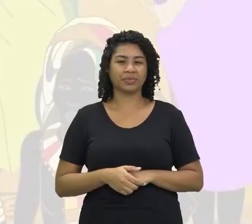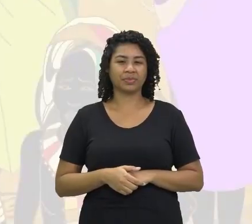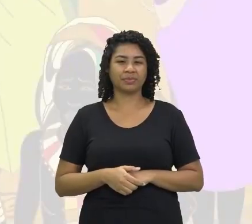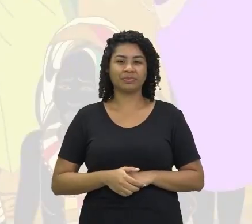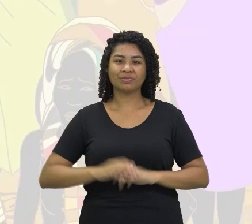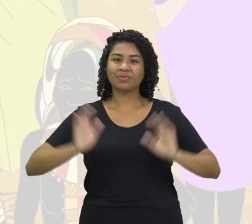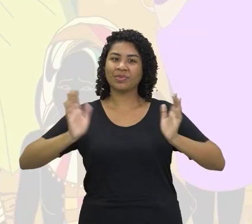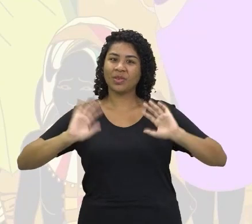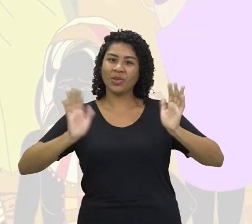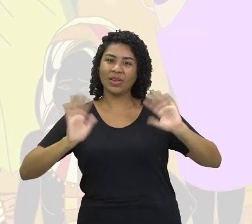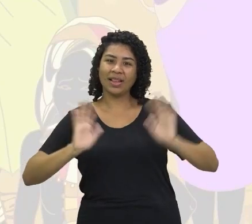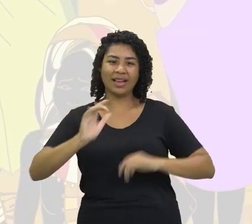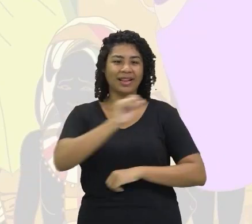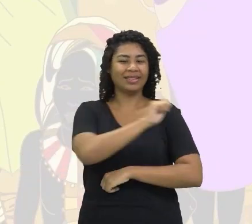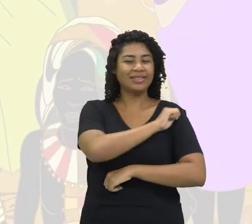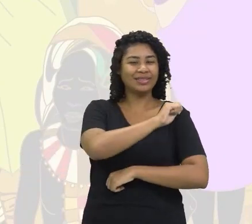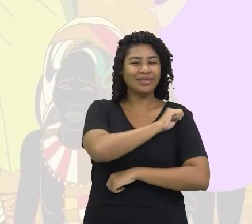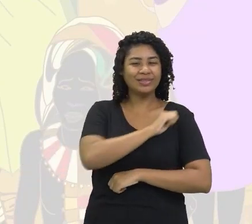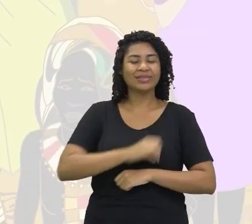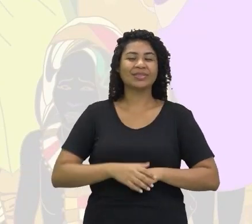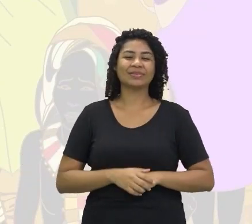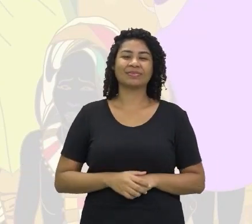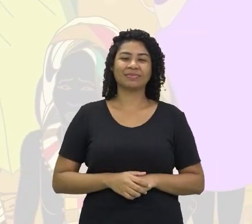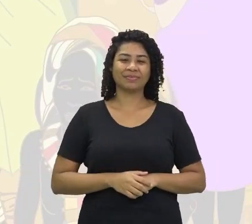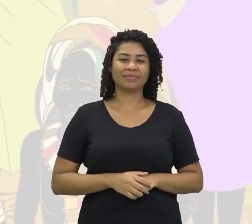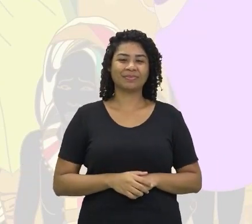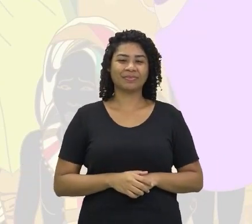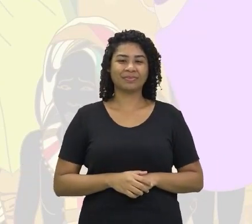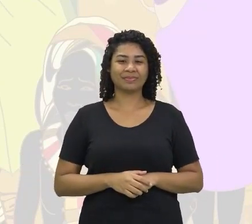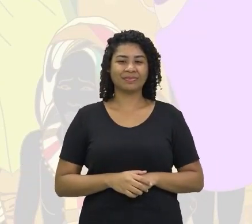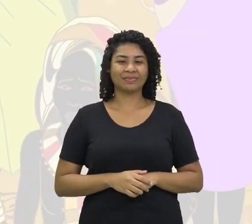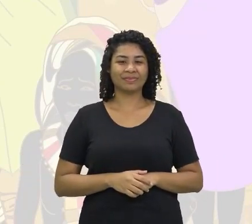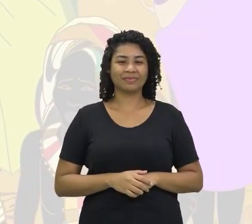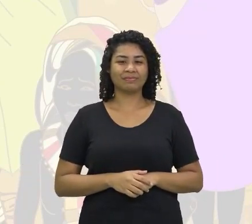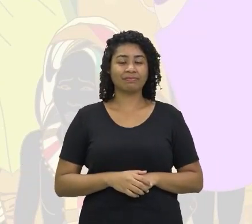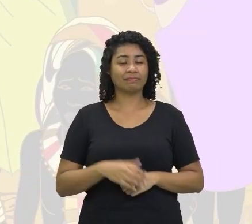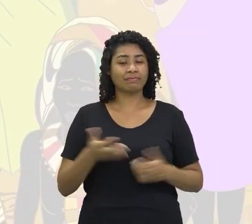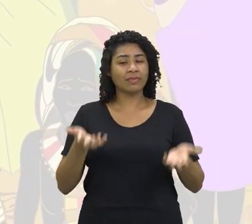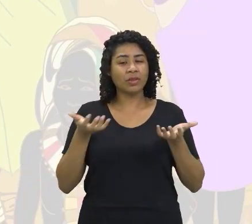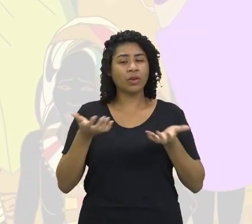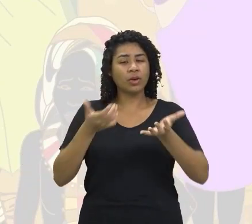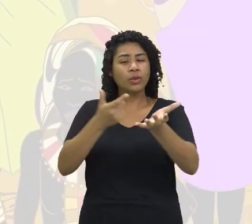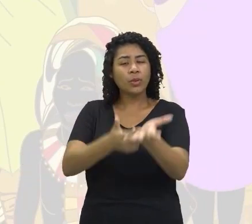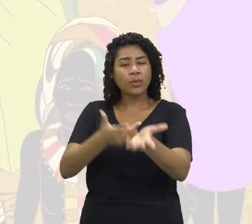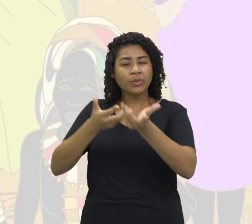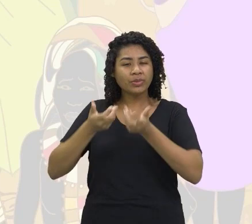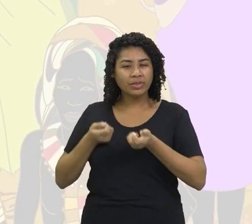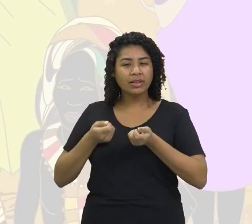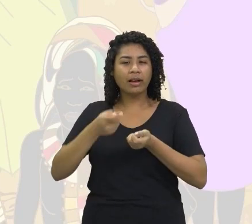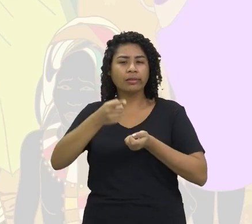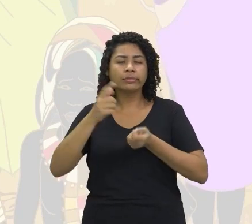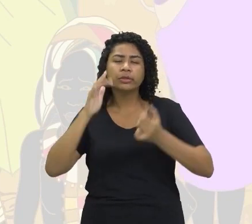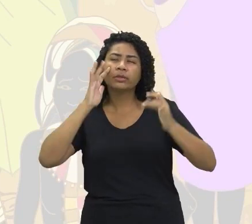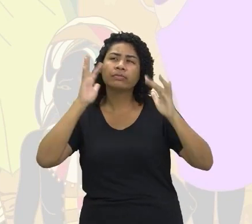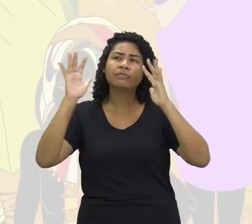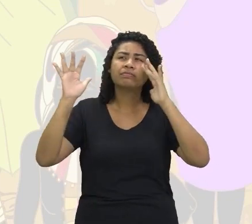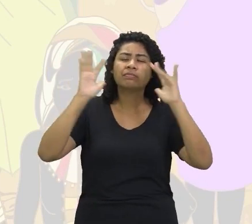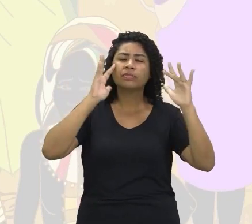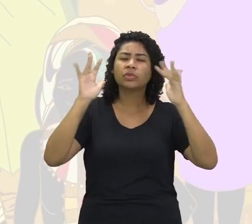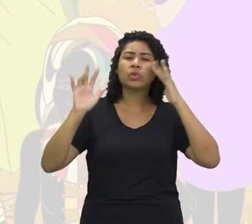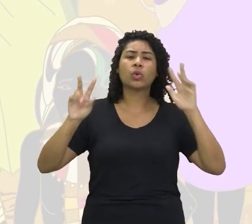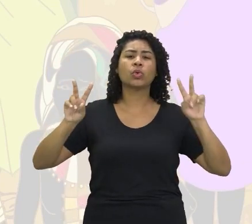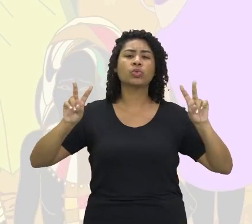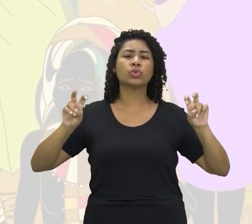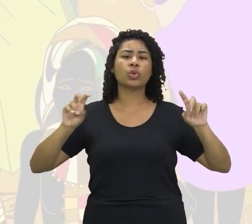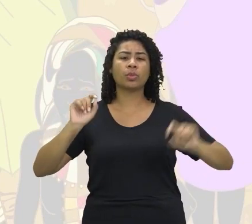Olá, meu caro aluno, minha cara aluna. Quero te convidar a refletir comigo sobre